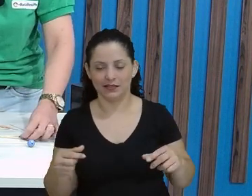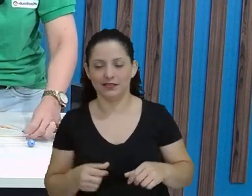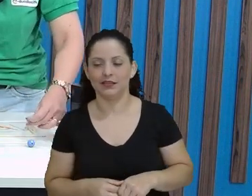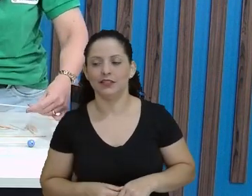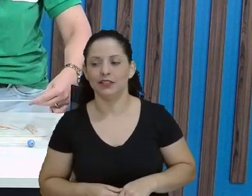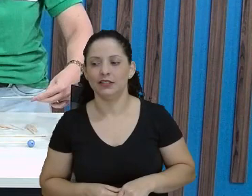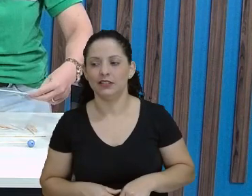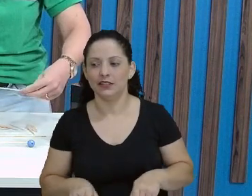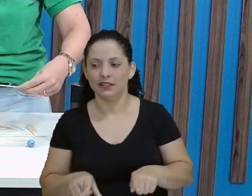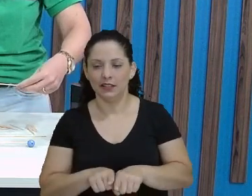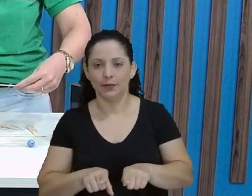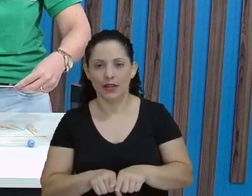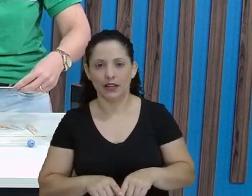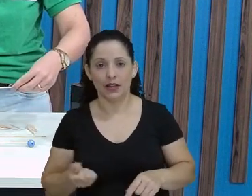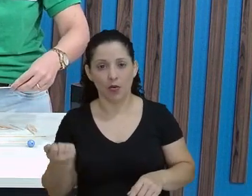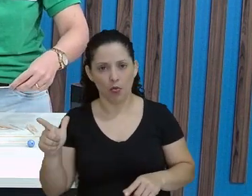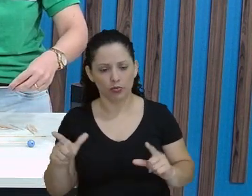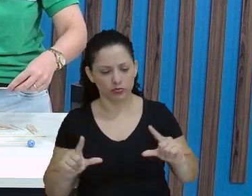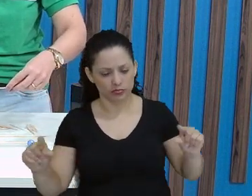outra aqui.